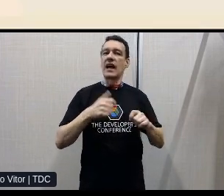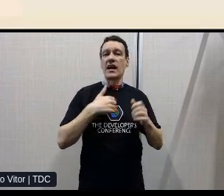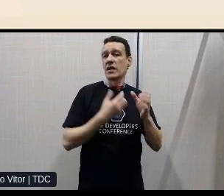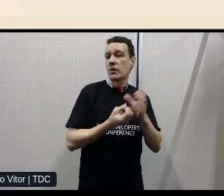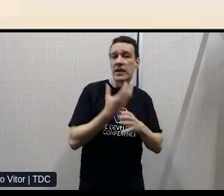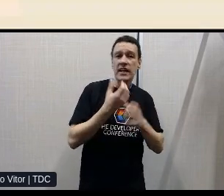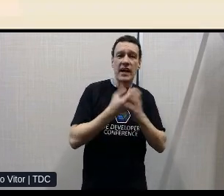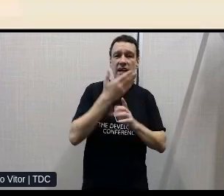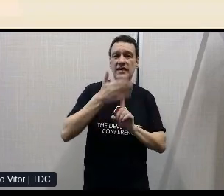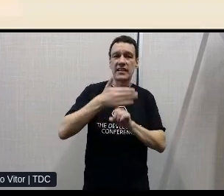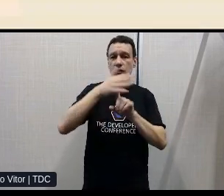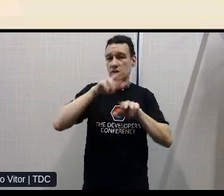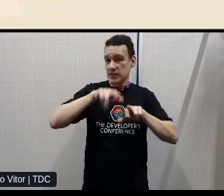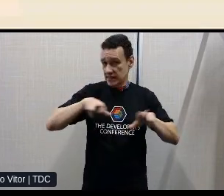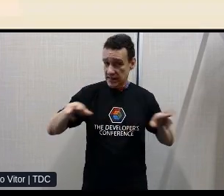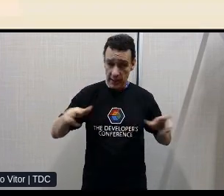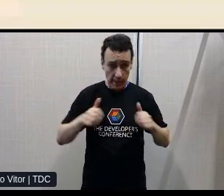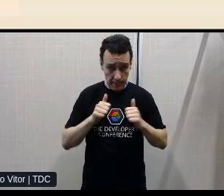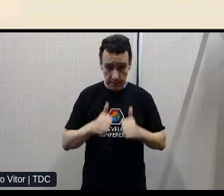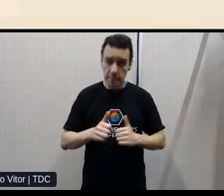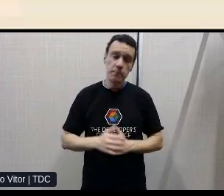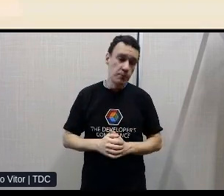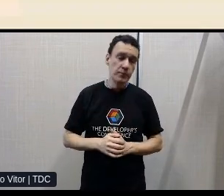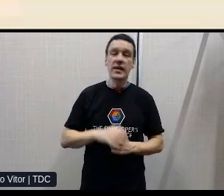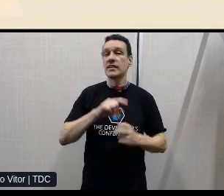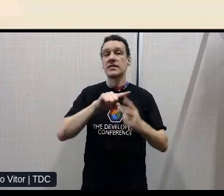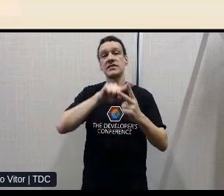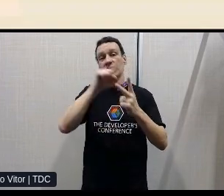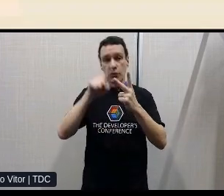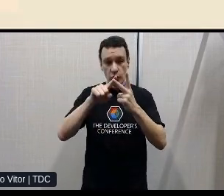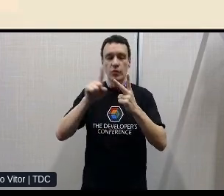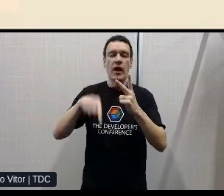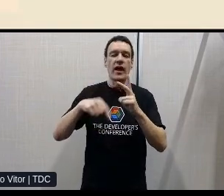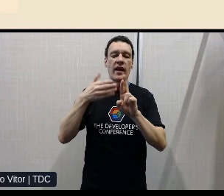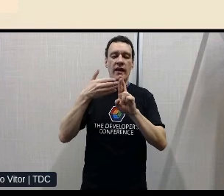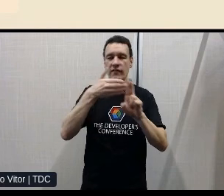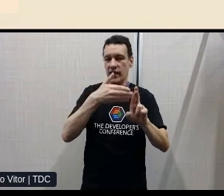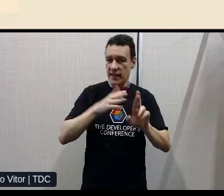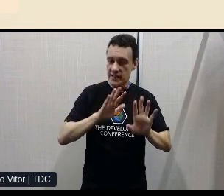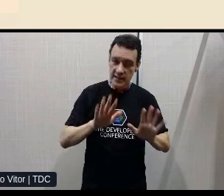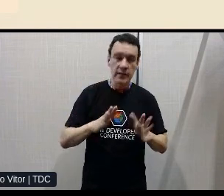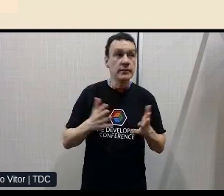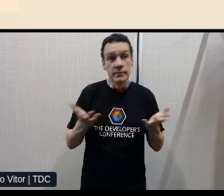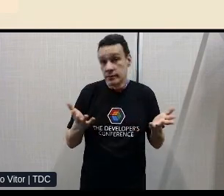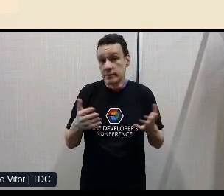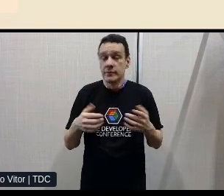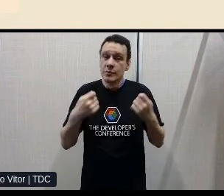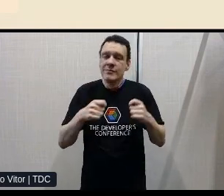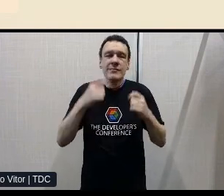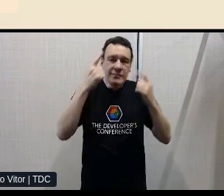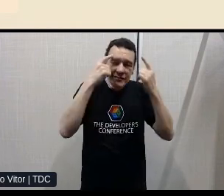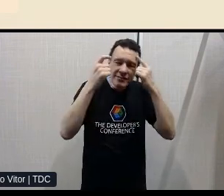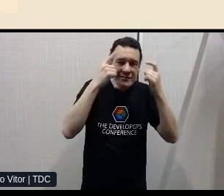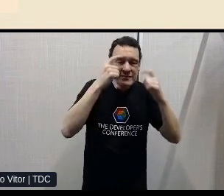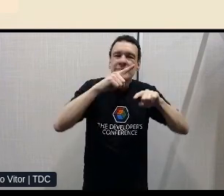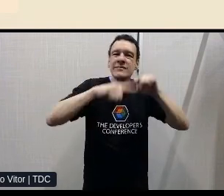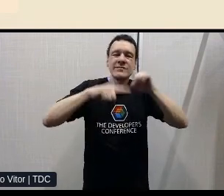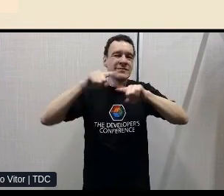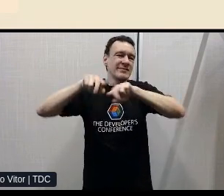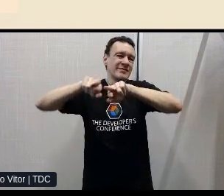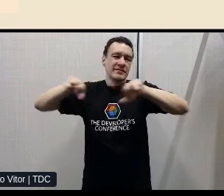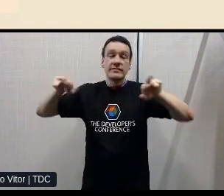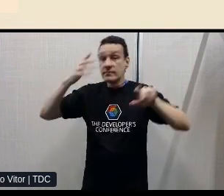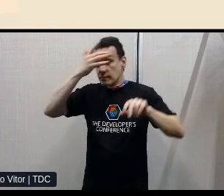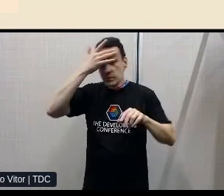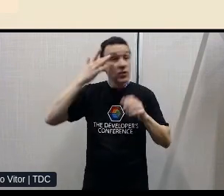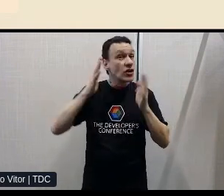criar tecnologia. O segundo ponto é a referência. A gente precisa consumir material de pessoas que já são referência